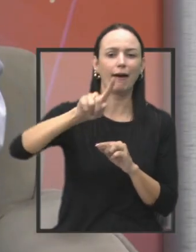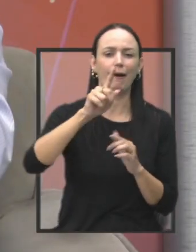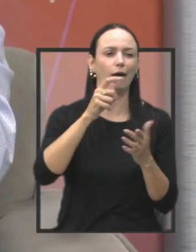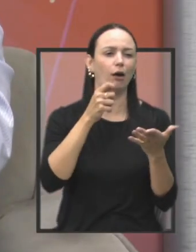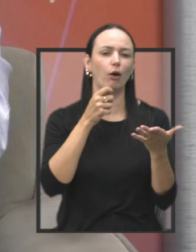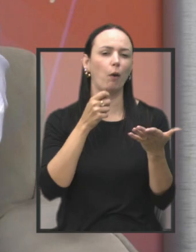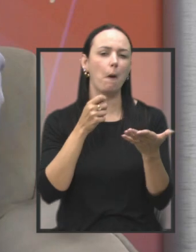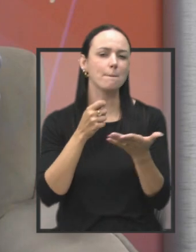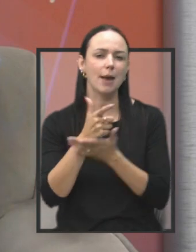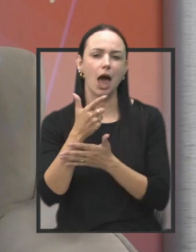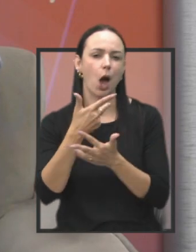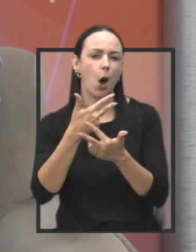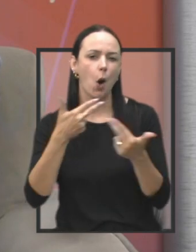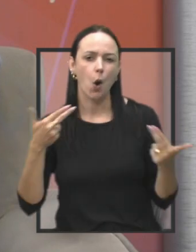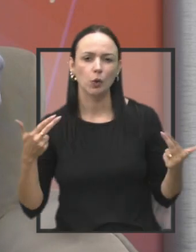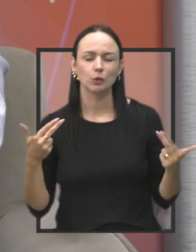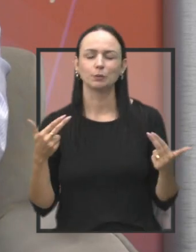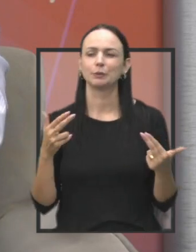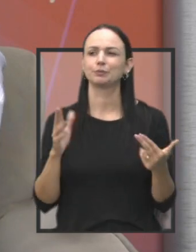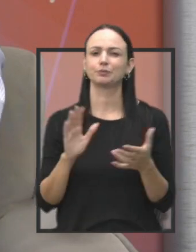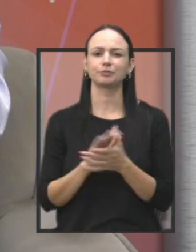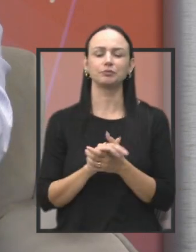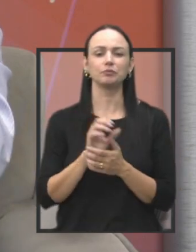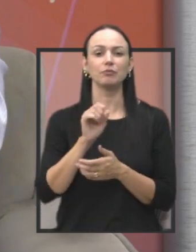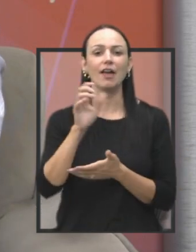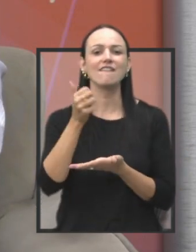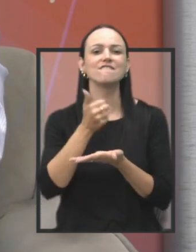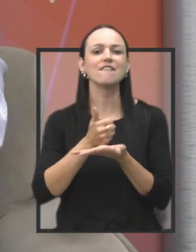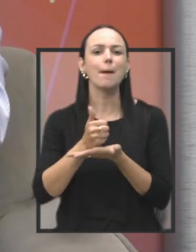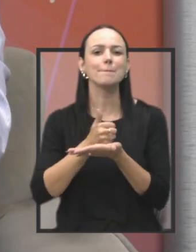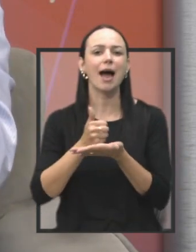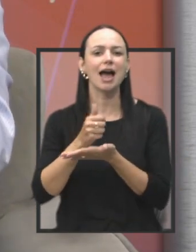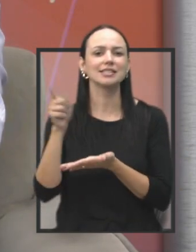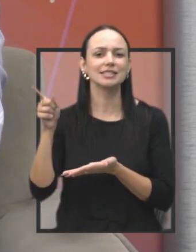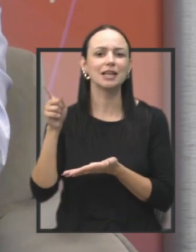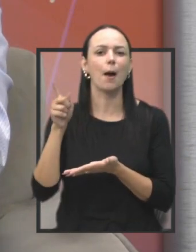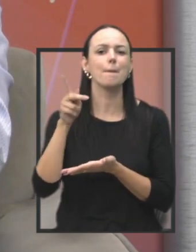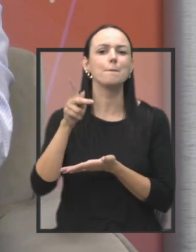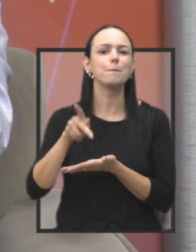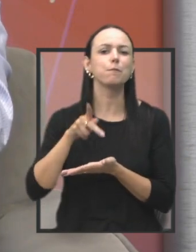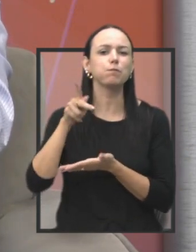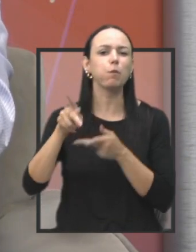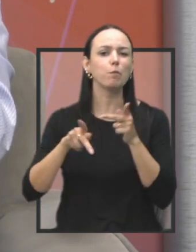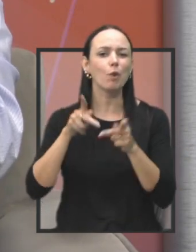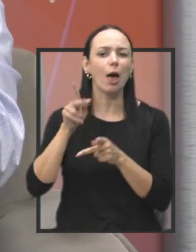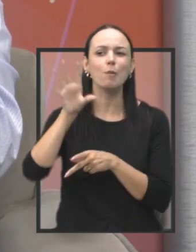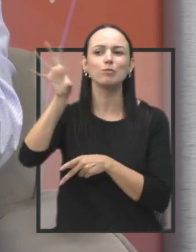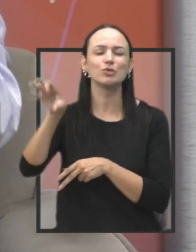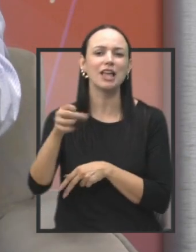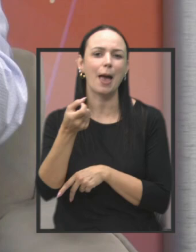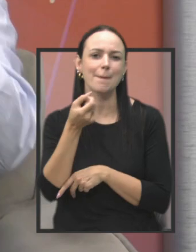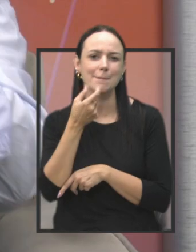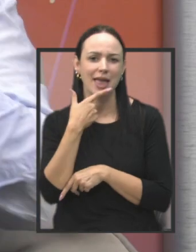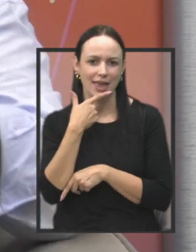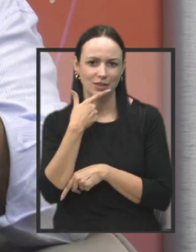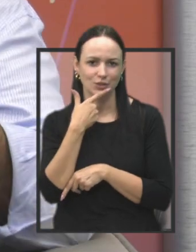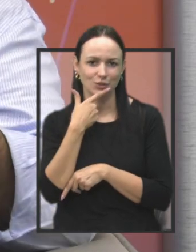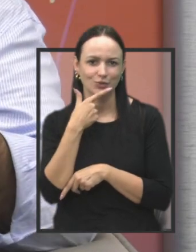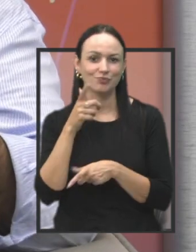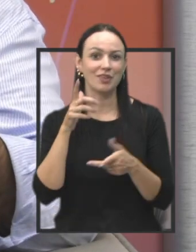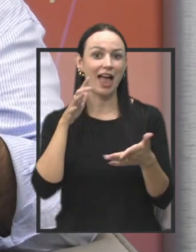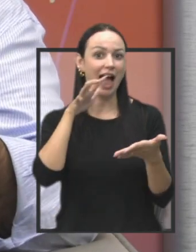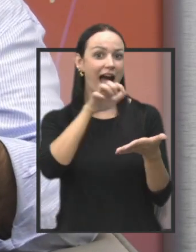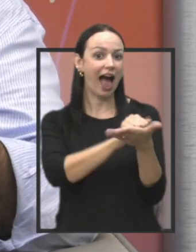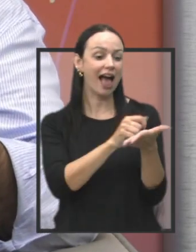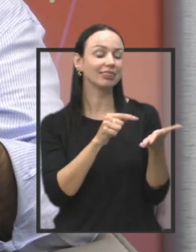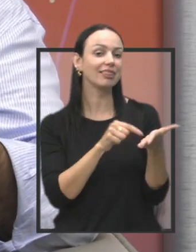alguma coisa, e acontece muito, por exemplo, vai na farmácia popular para buscar o remédio. Primeira coisa é o cadastro da